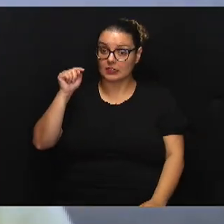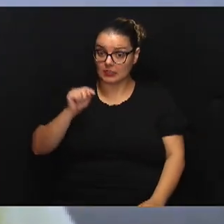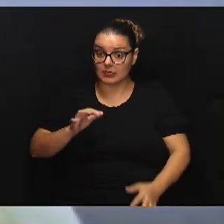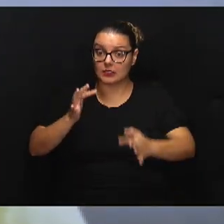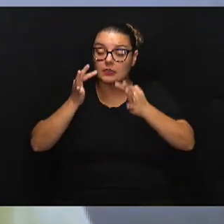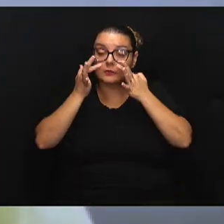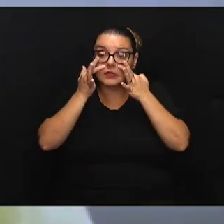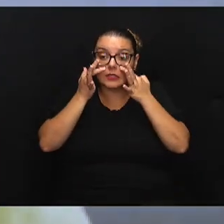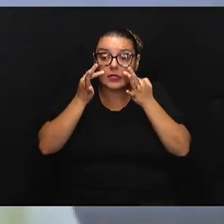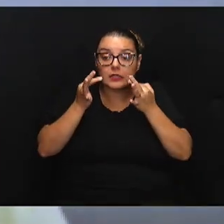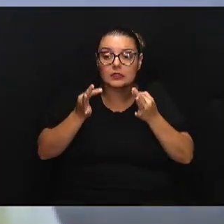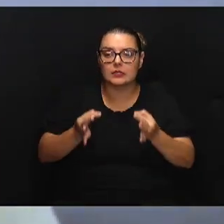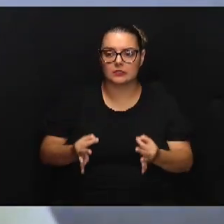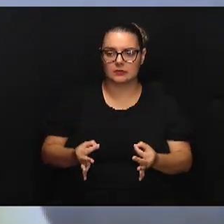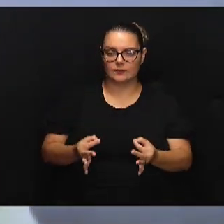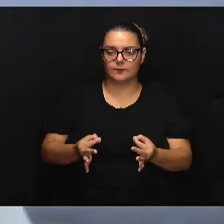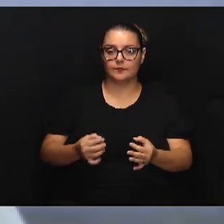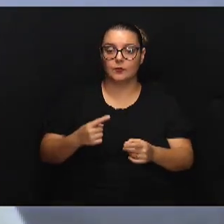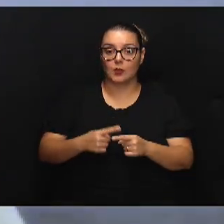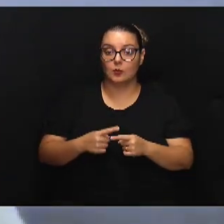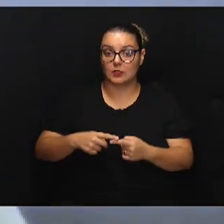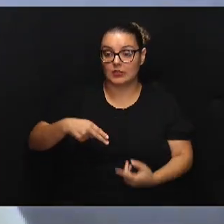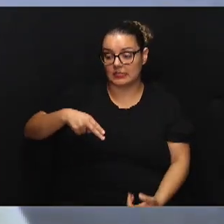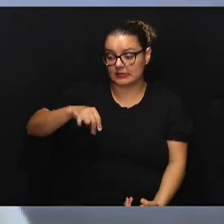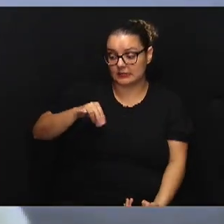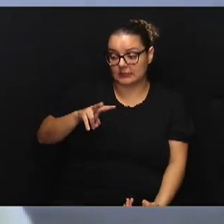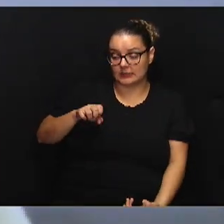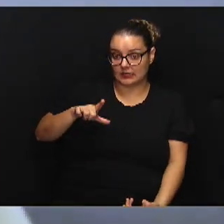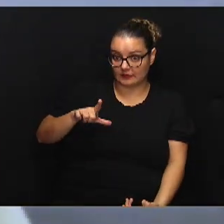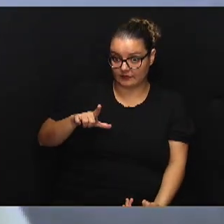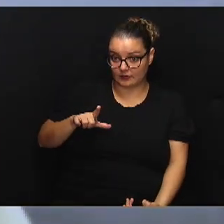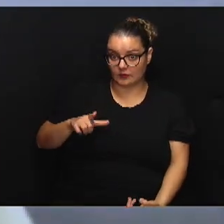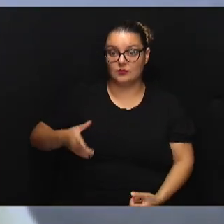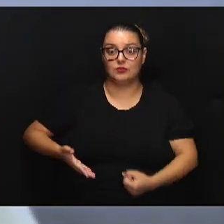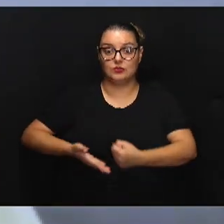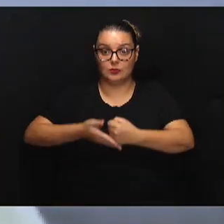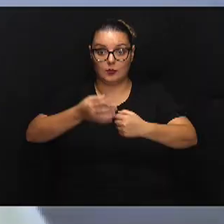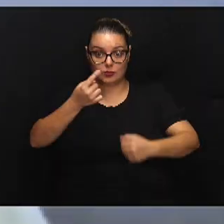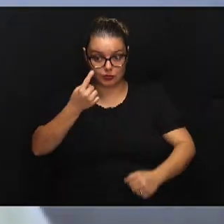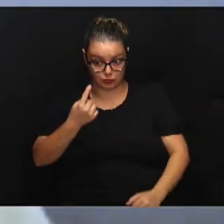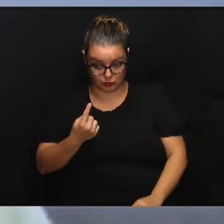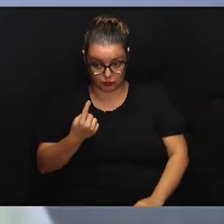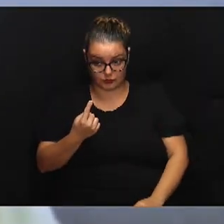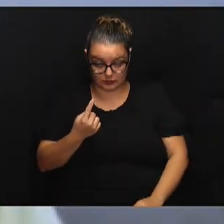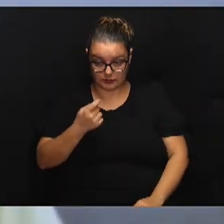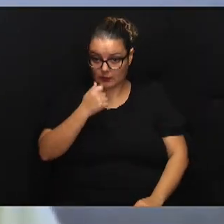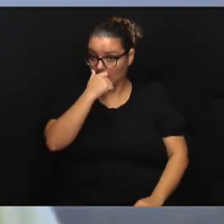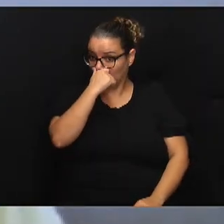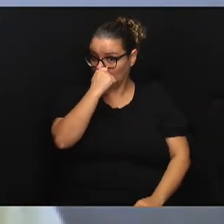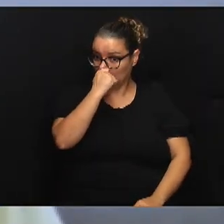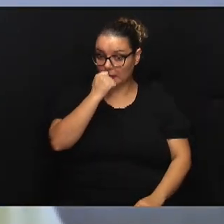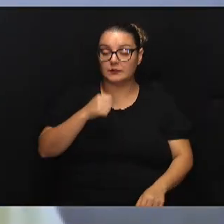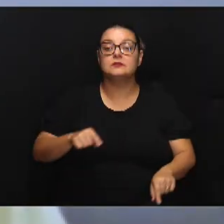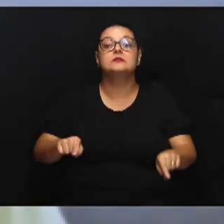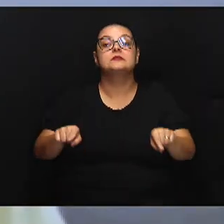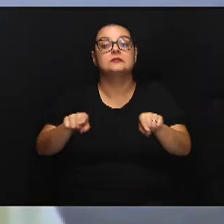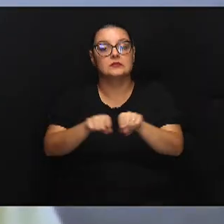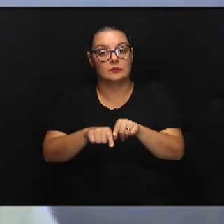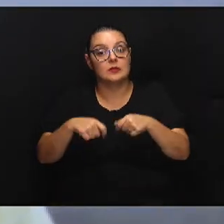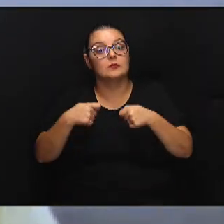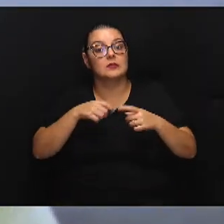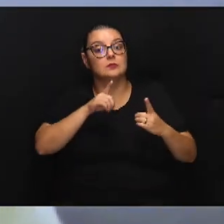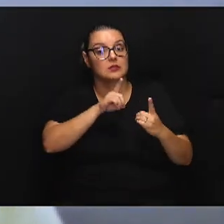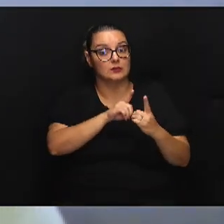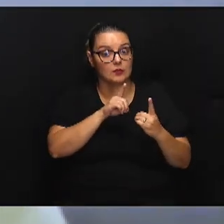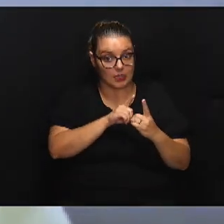ater, porque esse nível de suporte 1, tá? Ela também precisa de